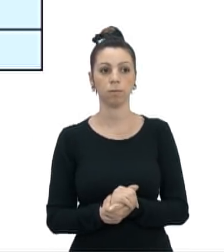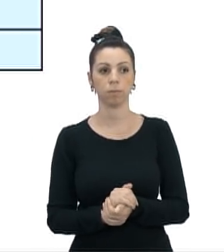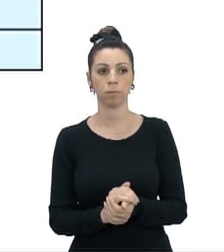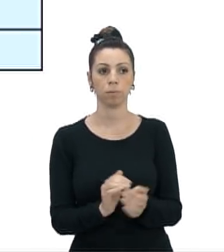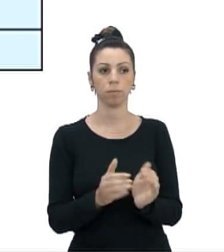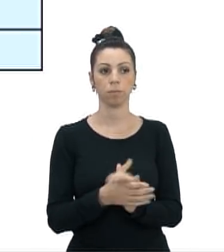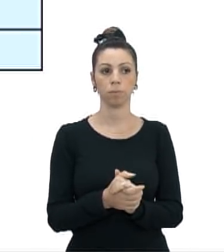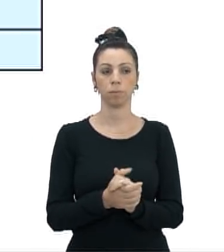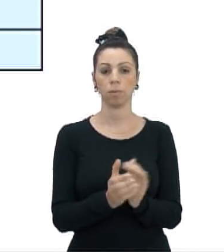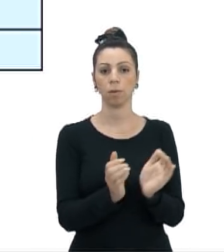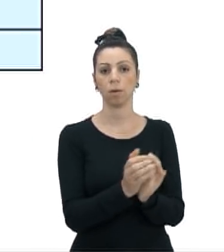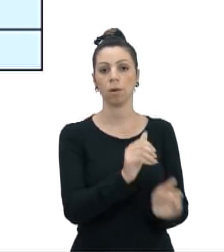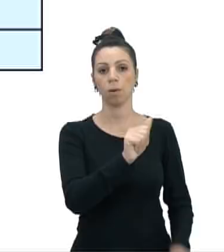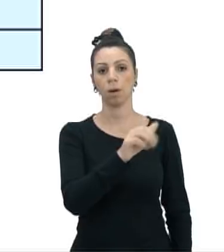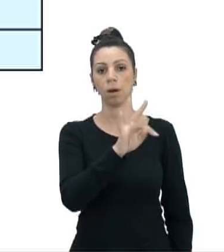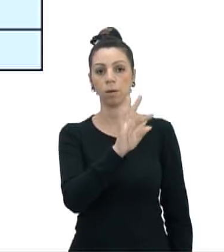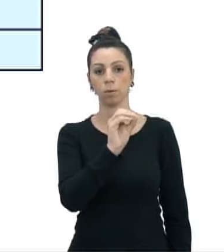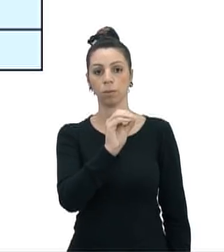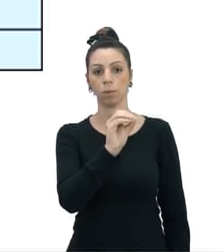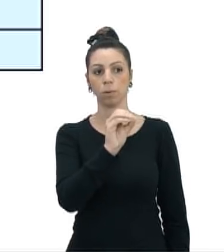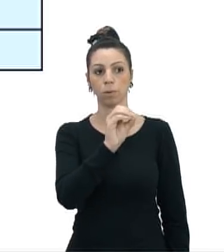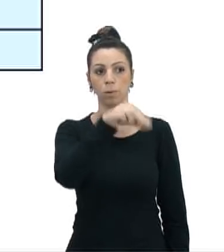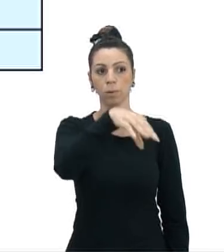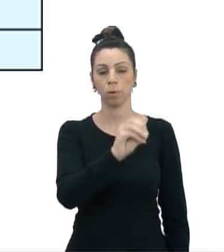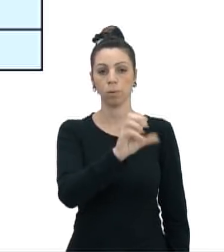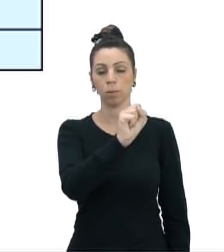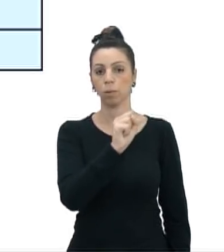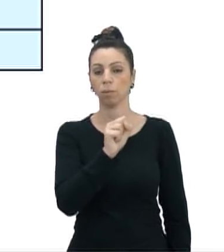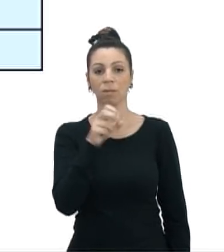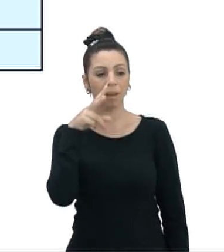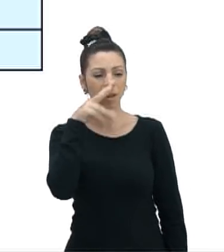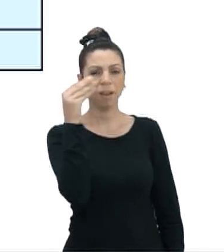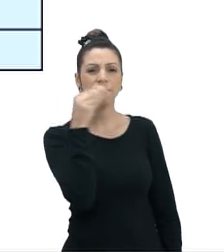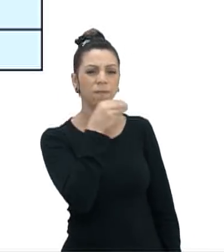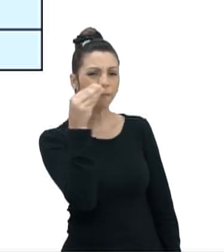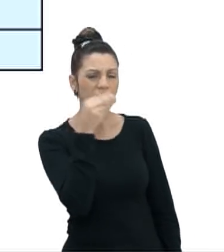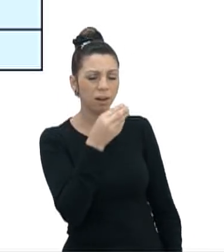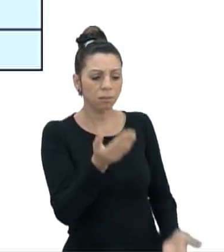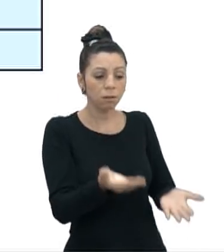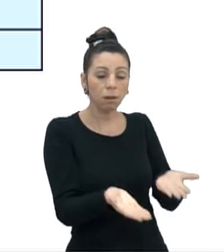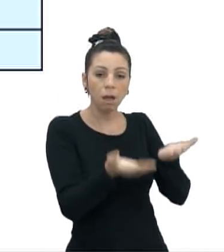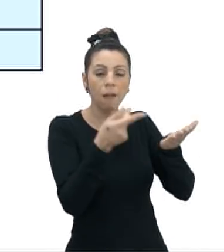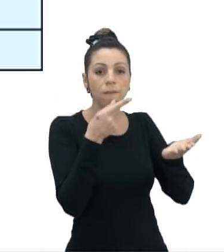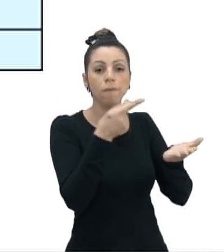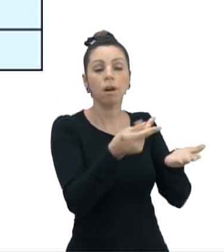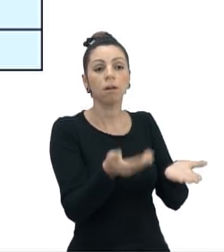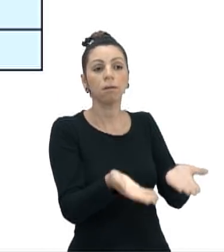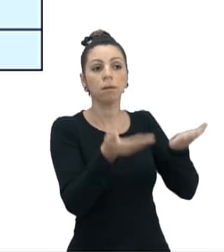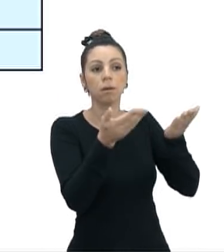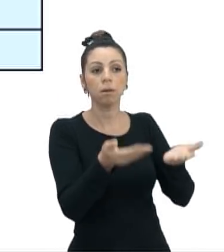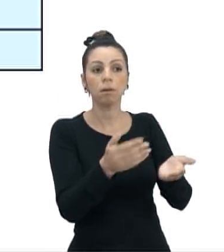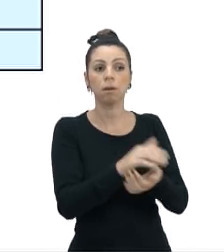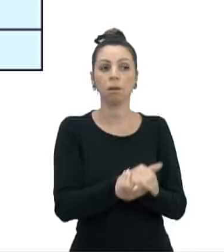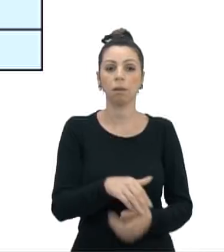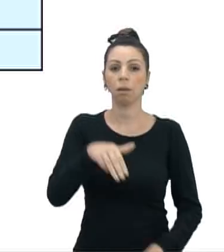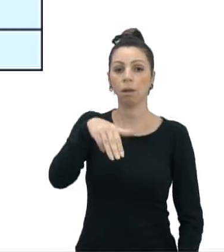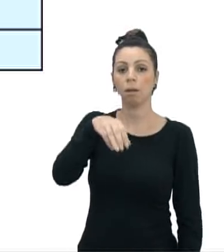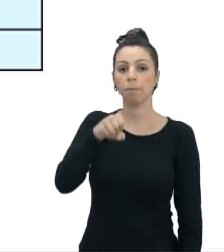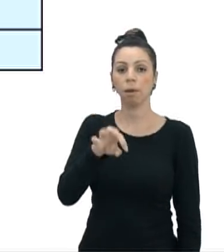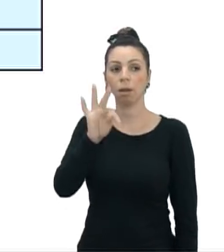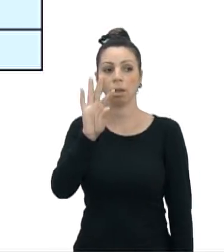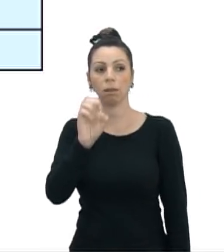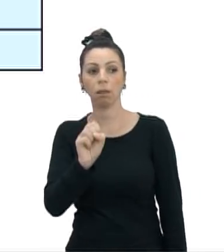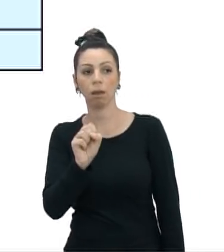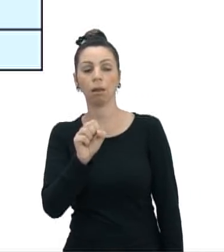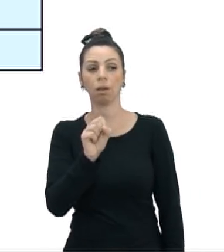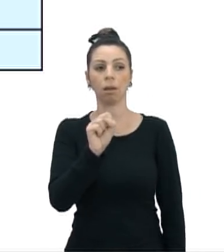que que eu não falo de forma forte, eu falo de forma leve, lembram? Me, te, se, o,